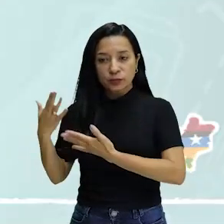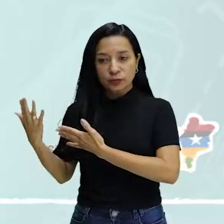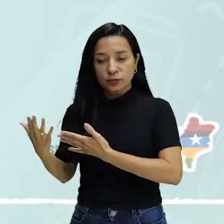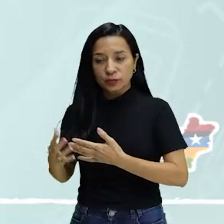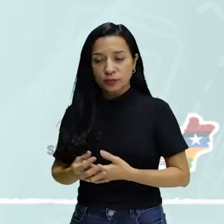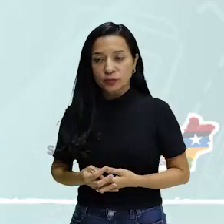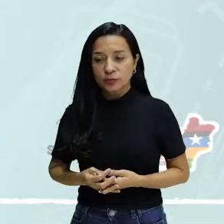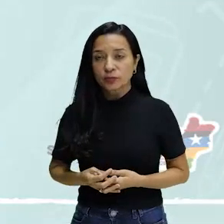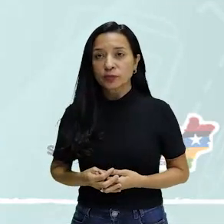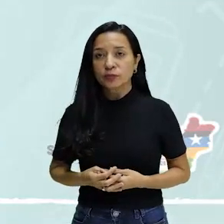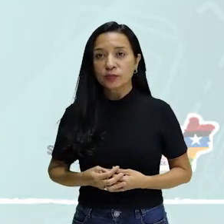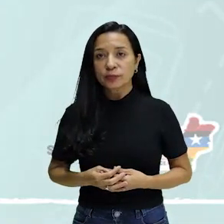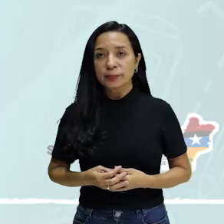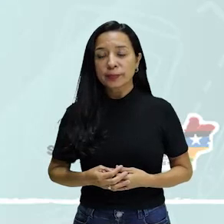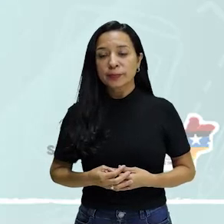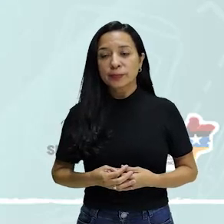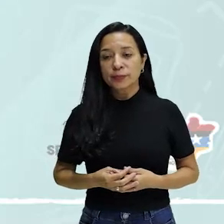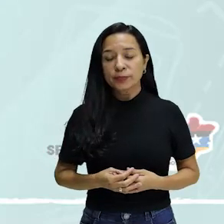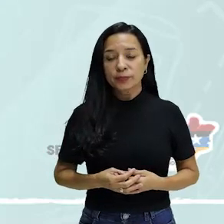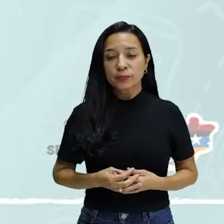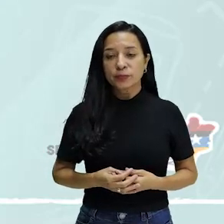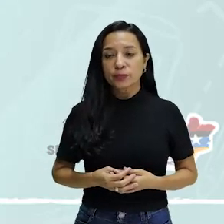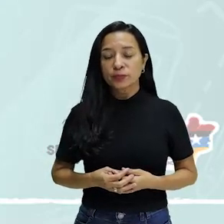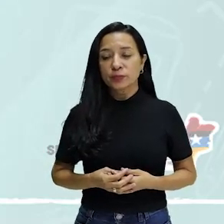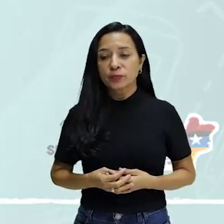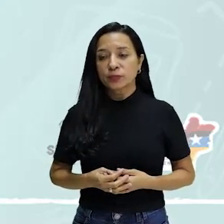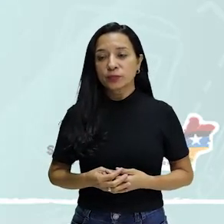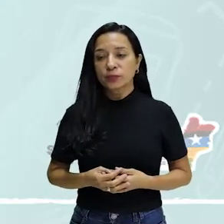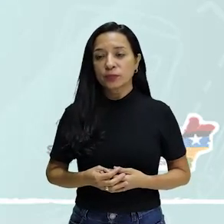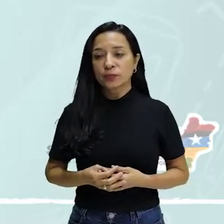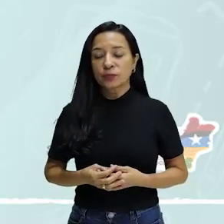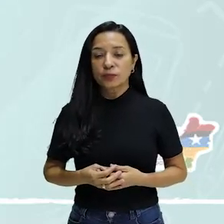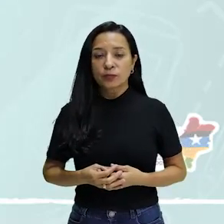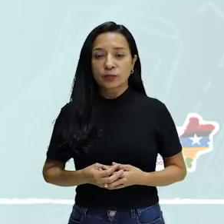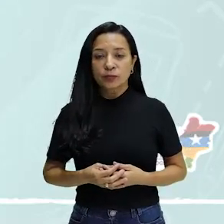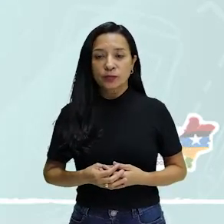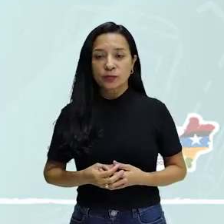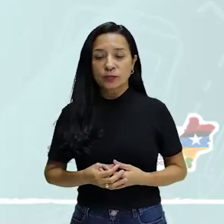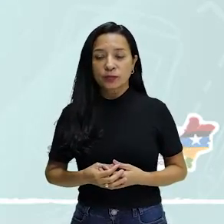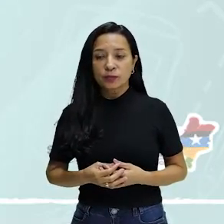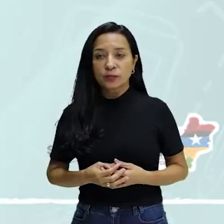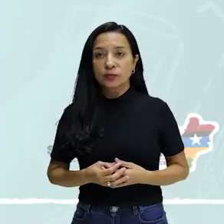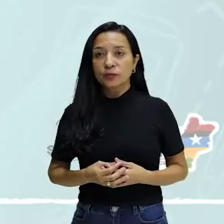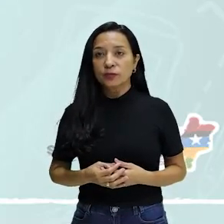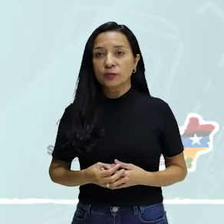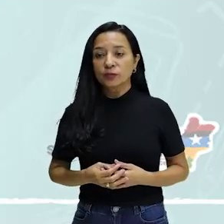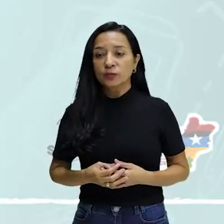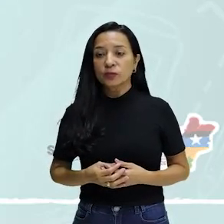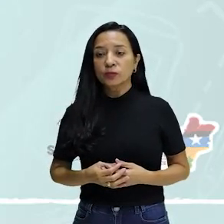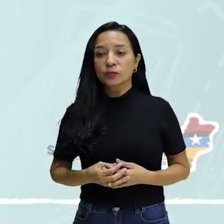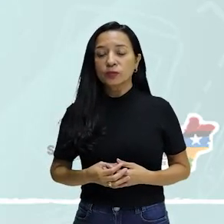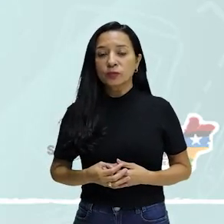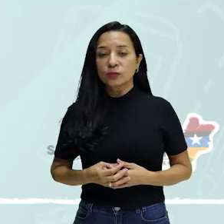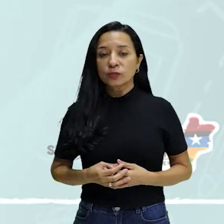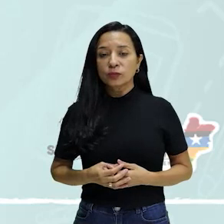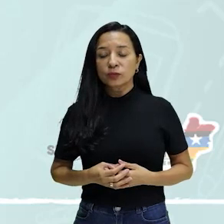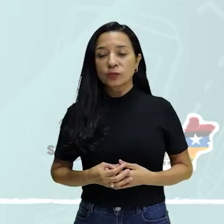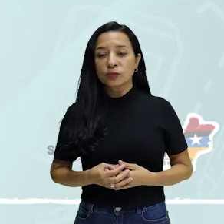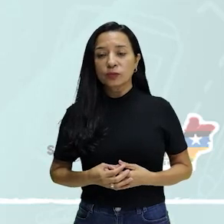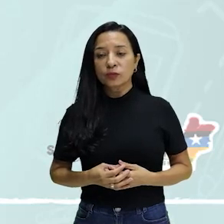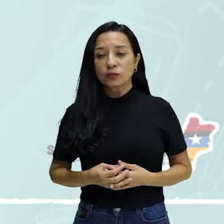produtor de morangos notou no início da manhã que em alguns pontos das extremidades das folhas